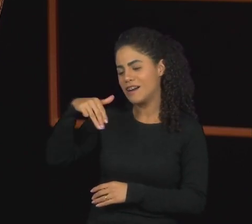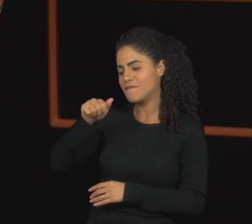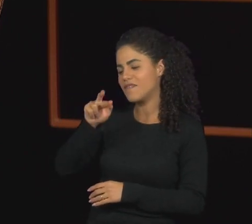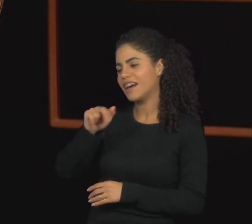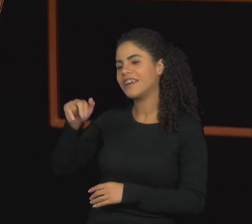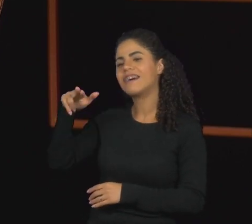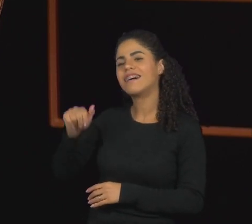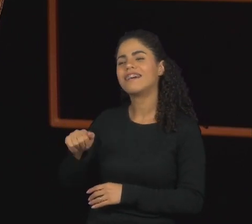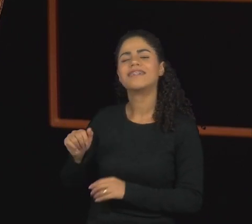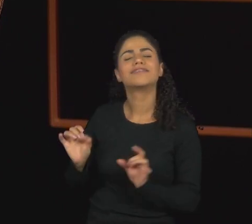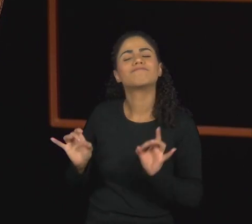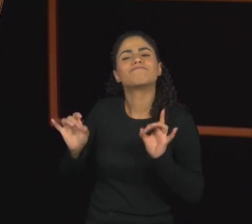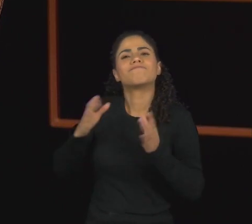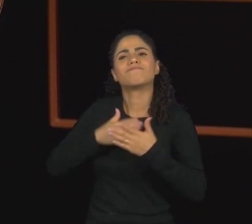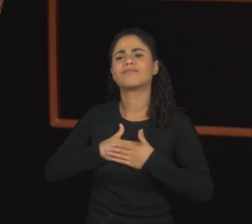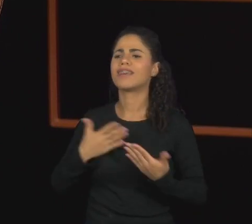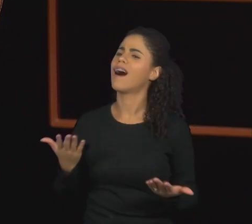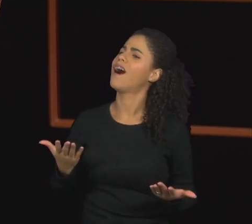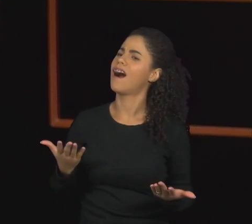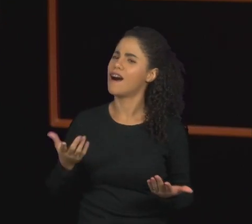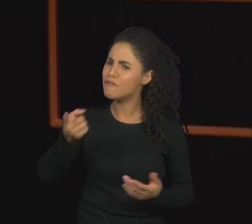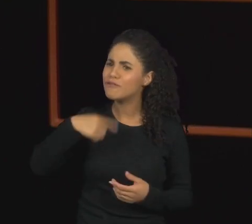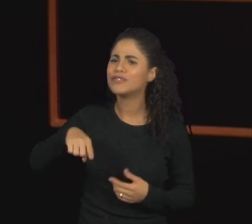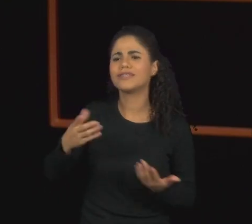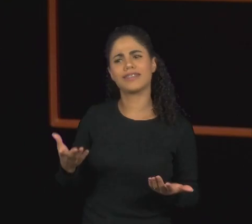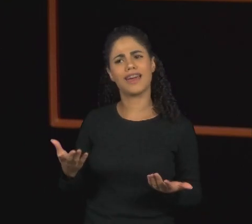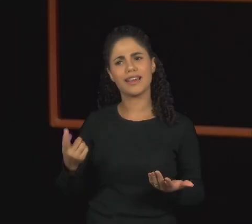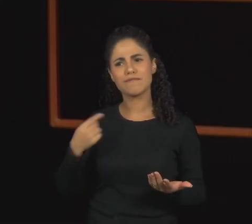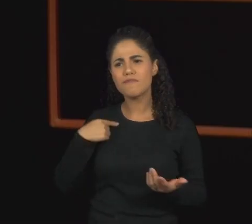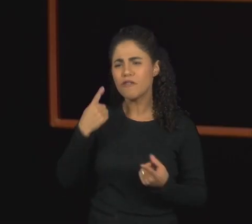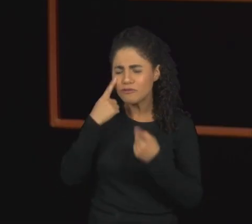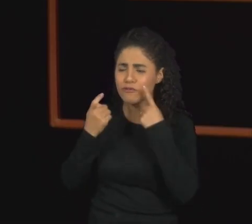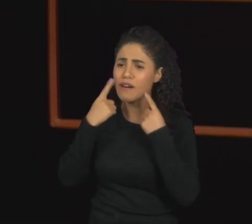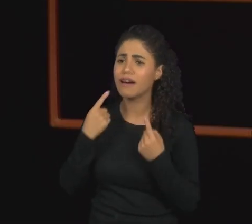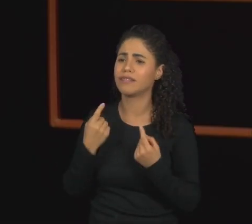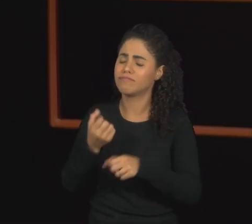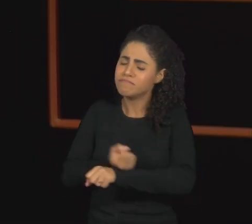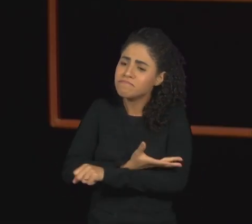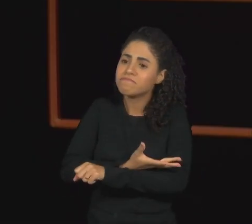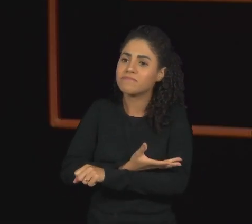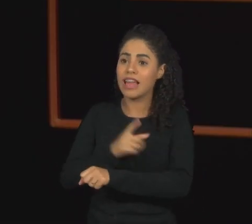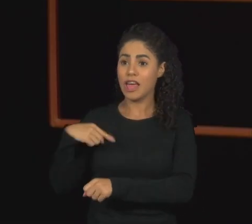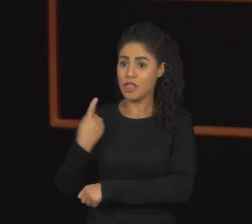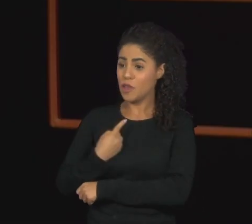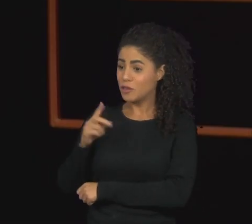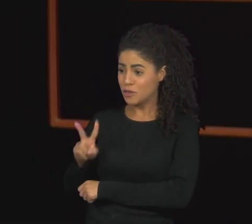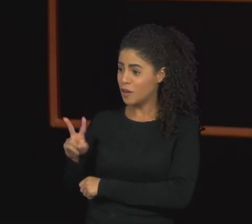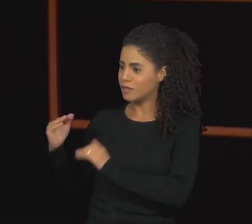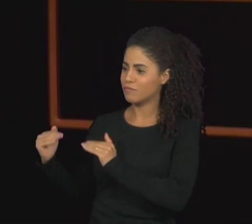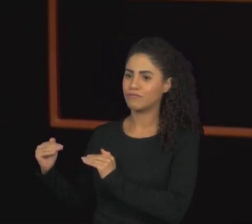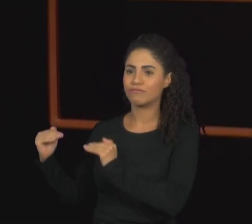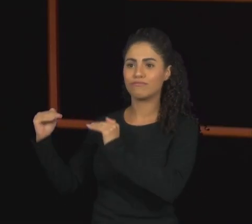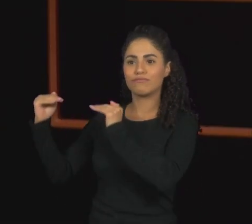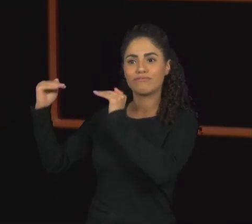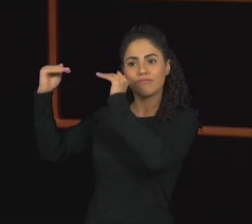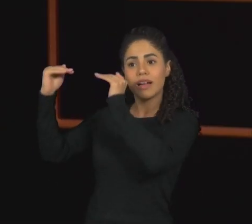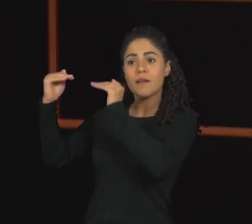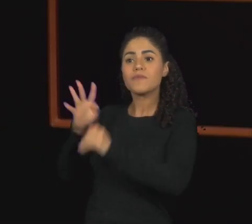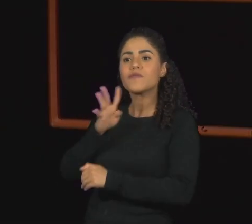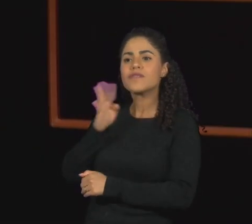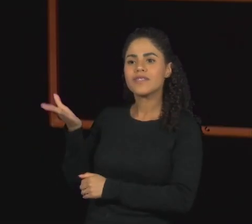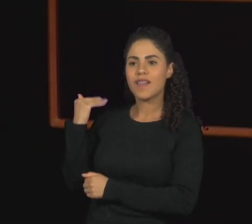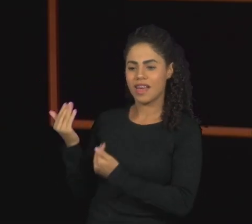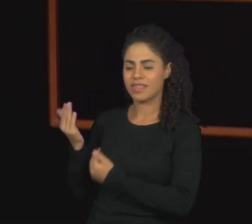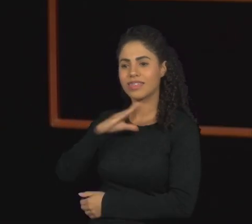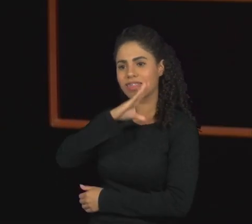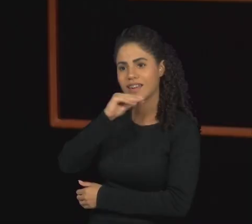lindo. Nossa, covardia mesmo isso aqui, viu? A gente cresceu juntos, nós nos conhecemos adolescentes, e ela também é